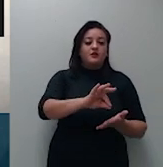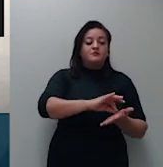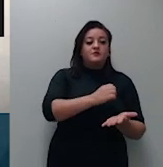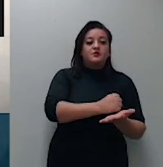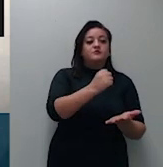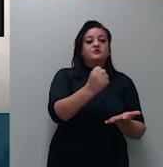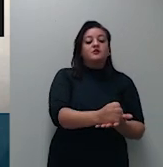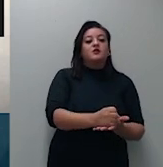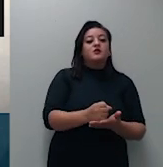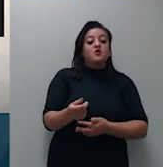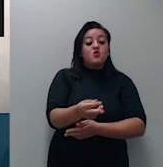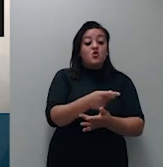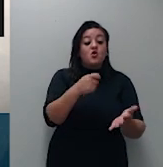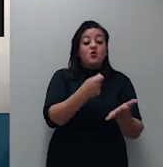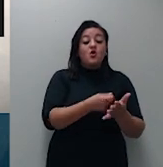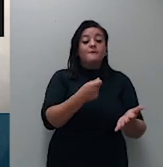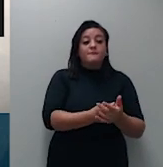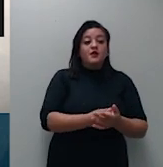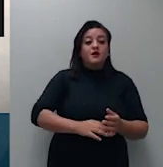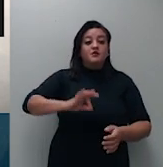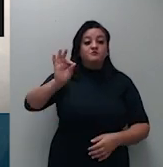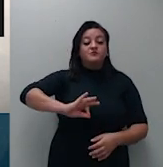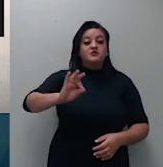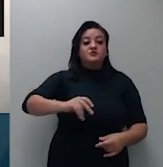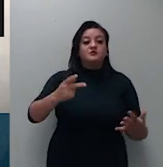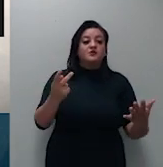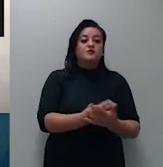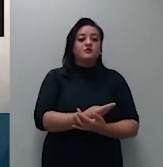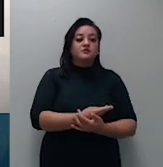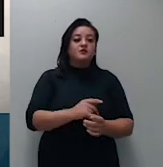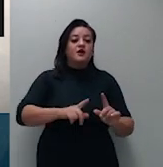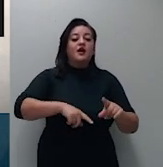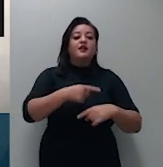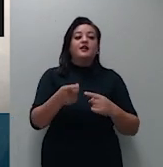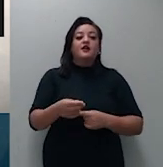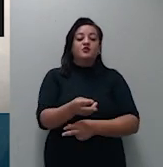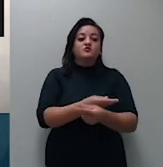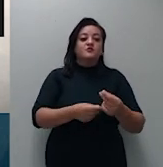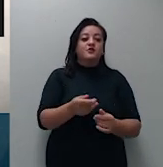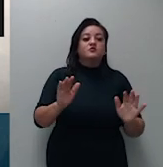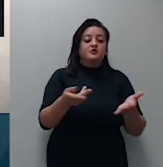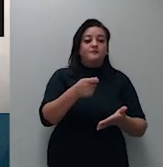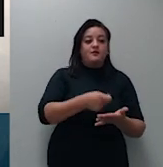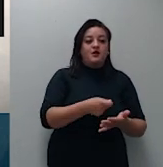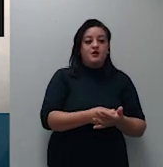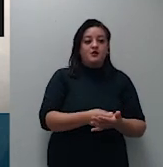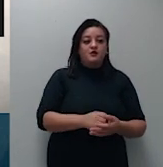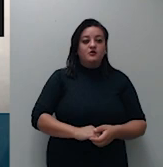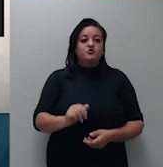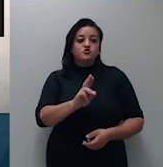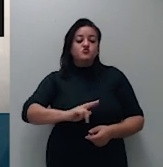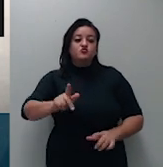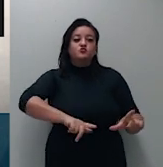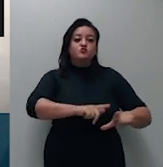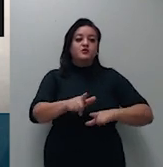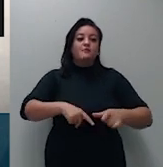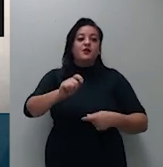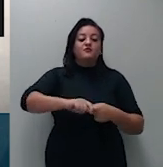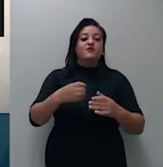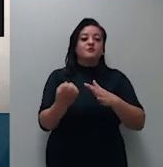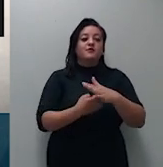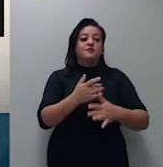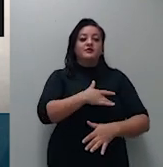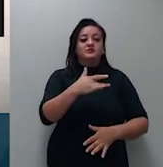de cobrança de coparticipação em percentual incidente sobre as despesas dos casos de uso de